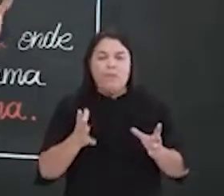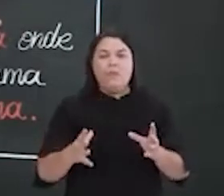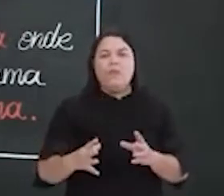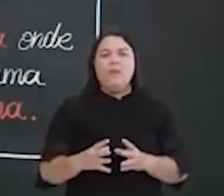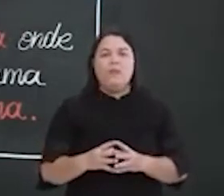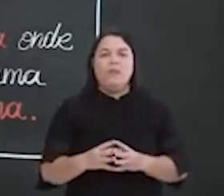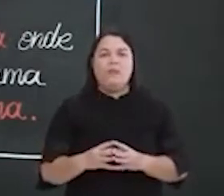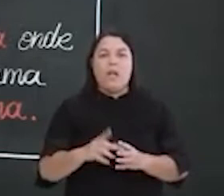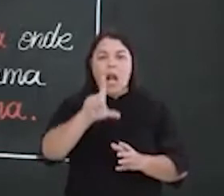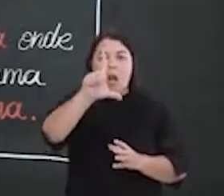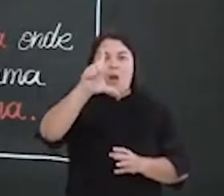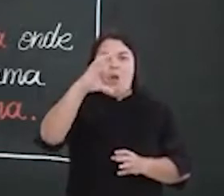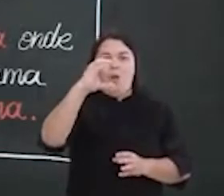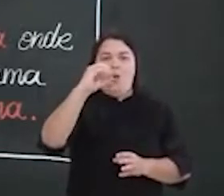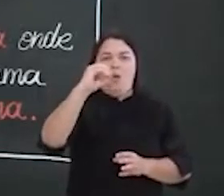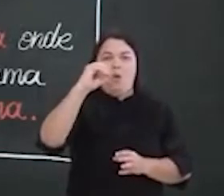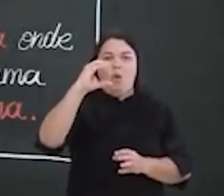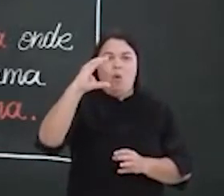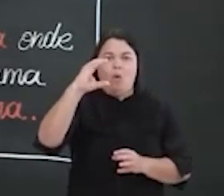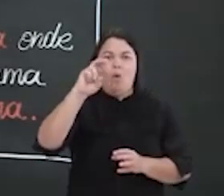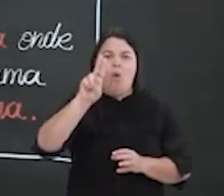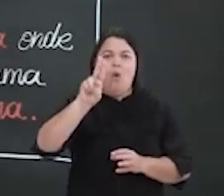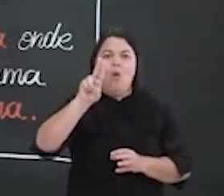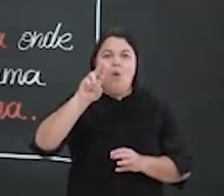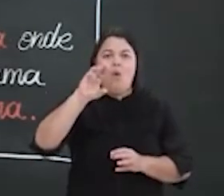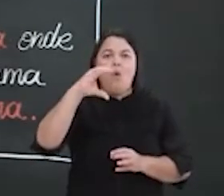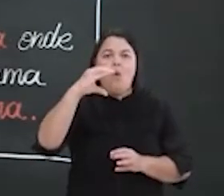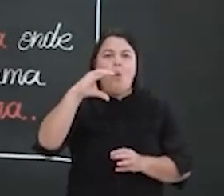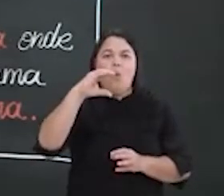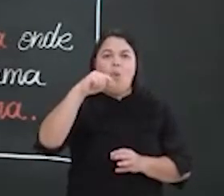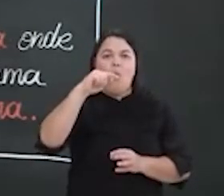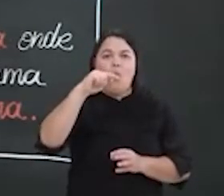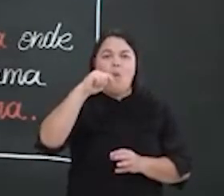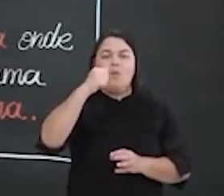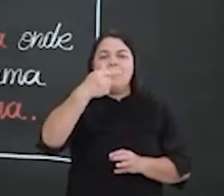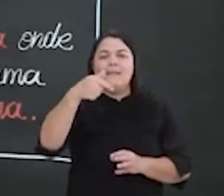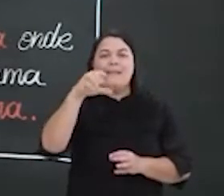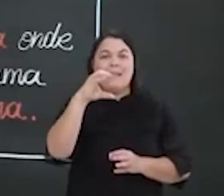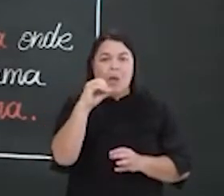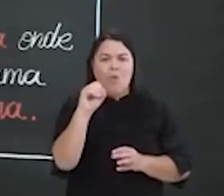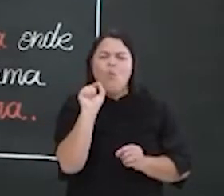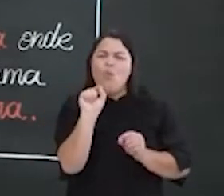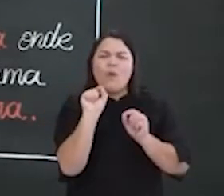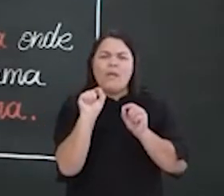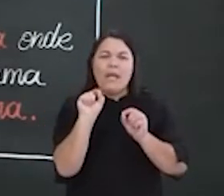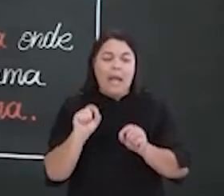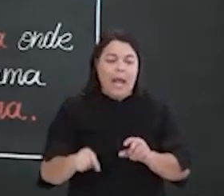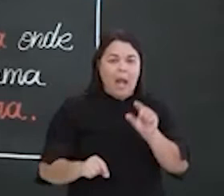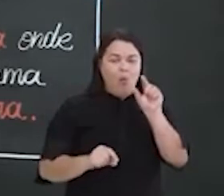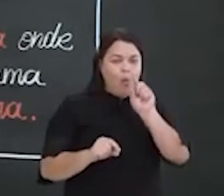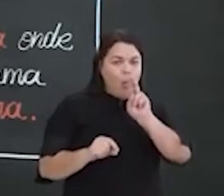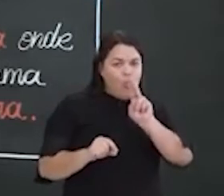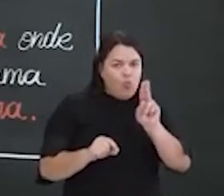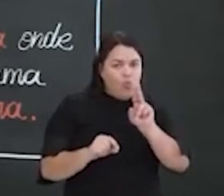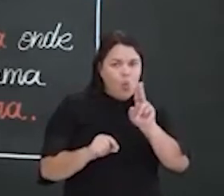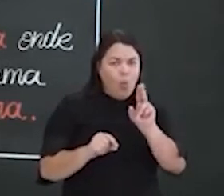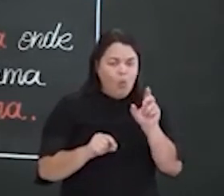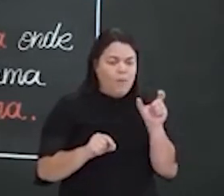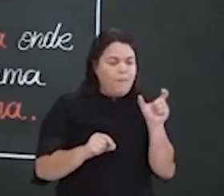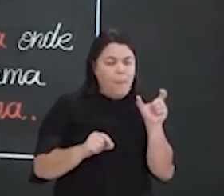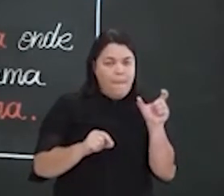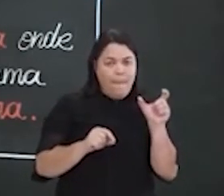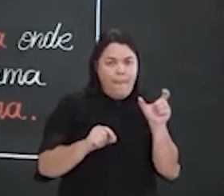falar em locução na língua portuguesa, lembra sempre que vai ser um nome formado por mais de uma palavra. Então, quando eu tiver uma